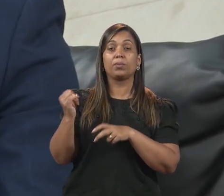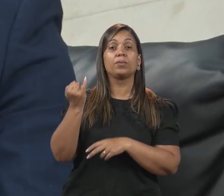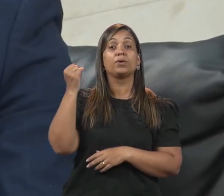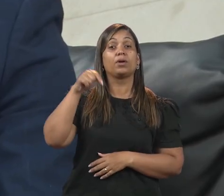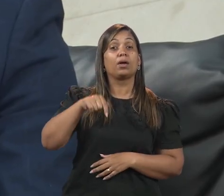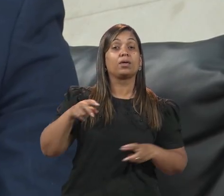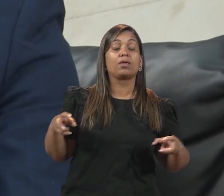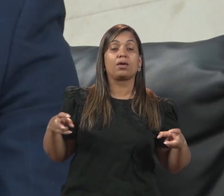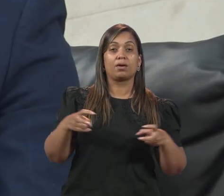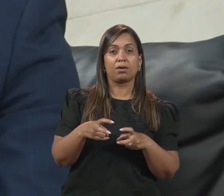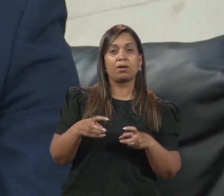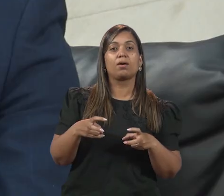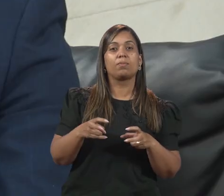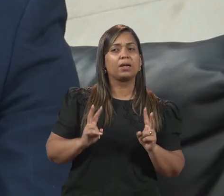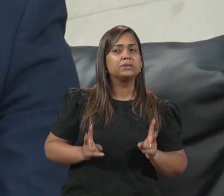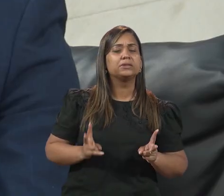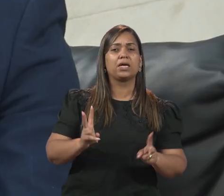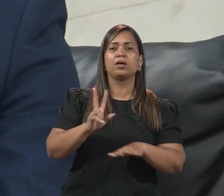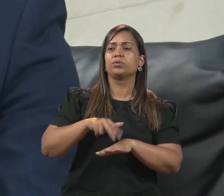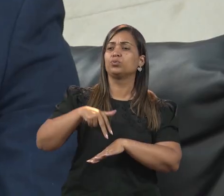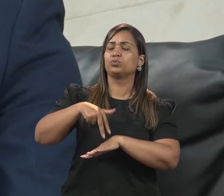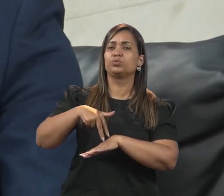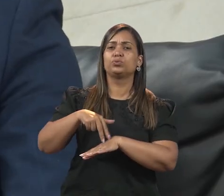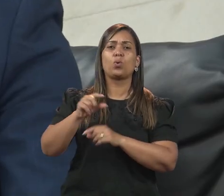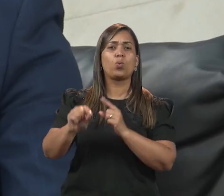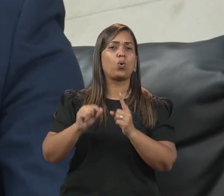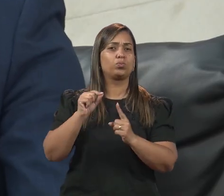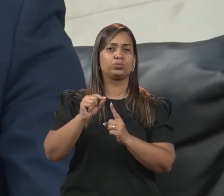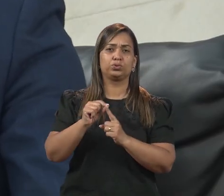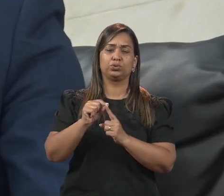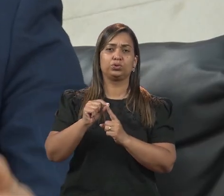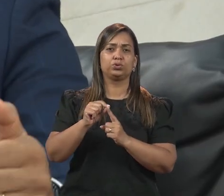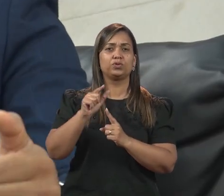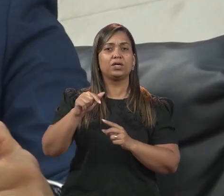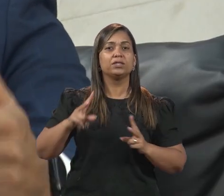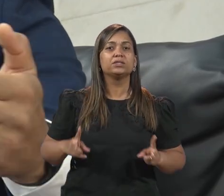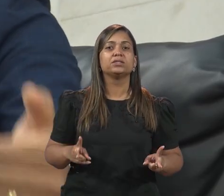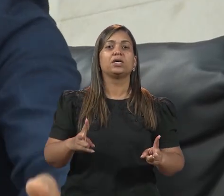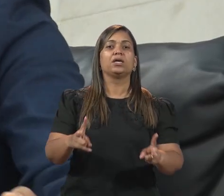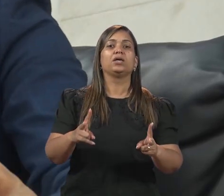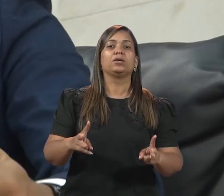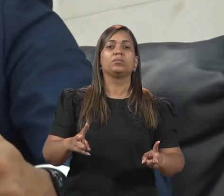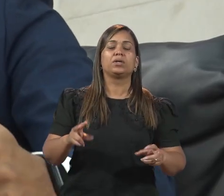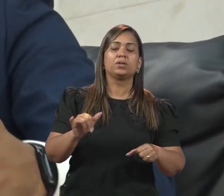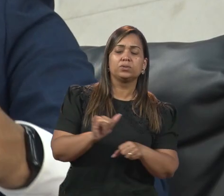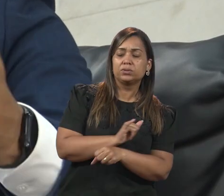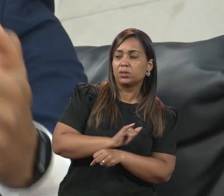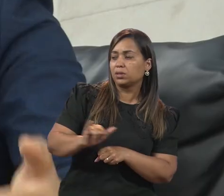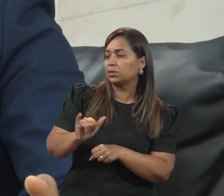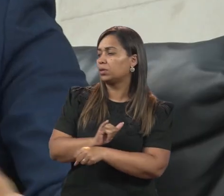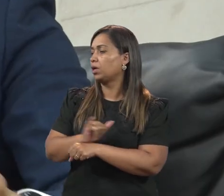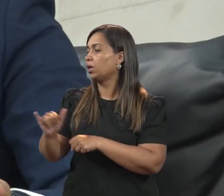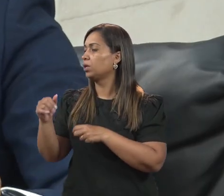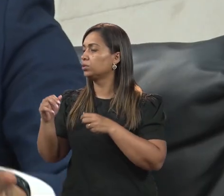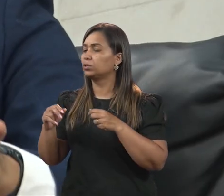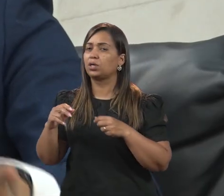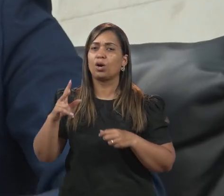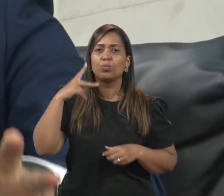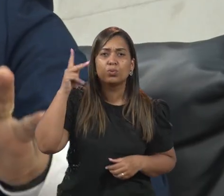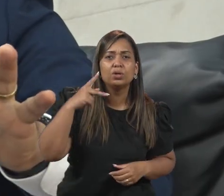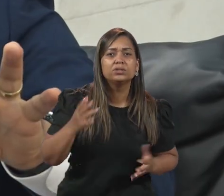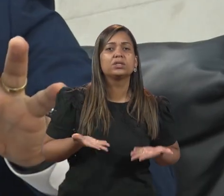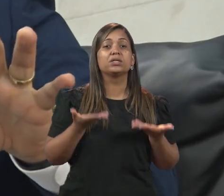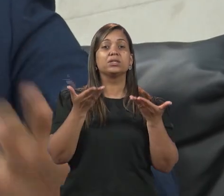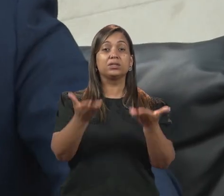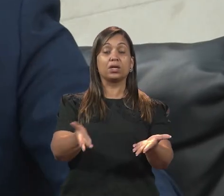também o legislativo se colocar sempre presente. O objetivo maior é sempre encontrarmos saída, políticas públicas que de fato